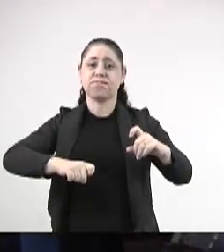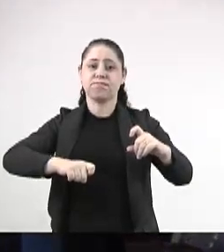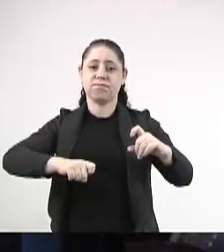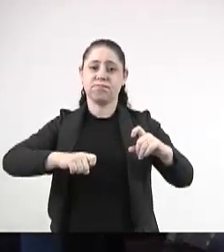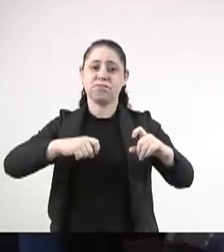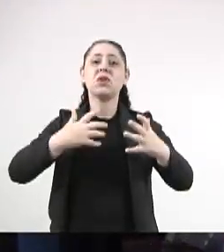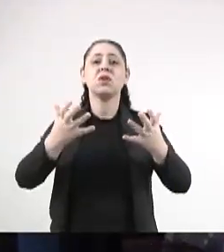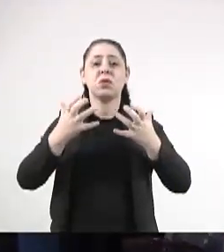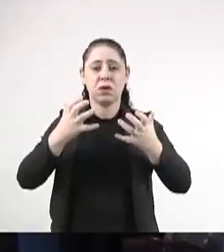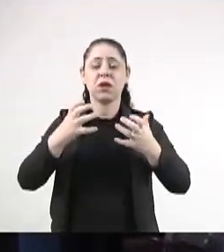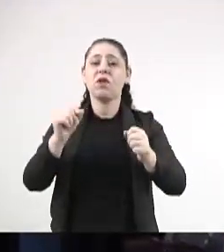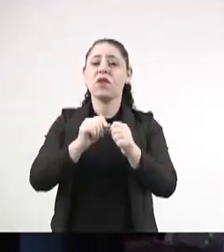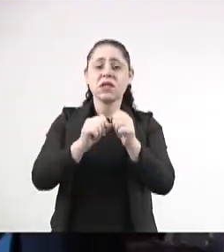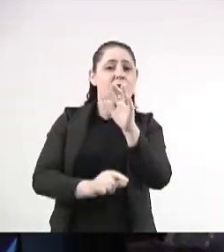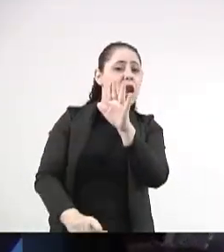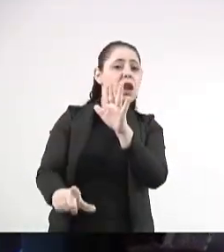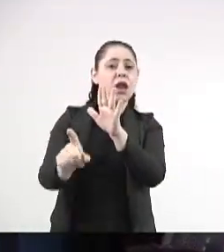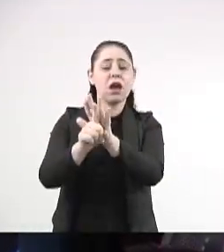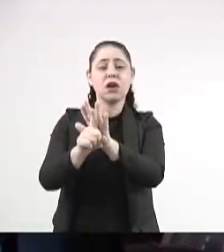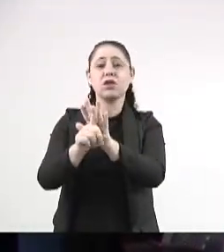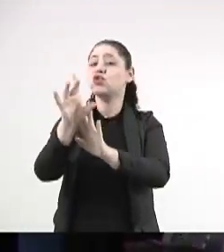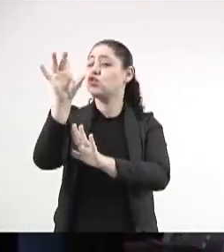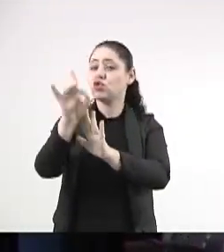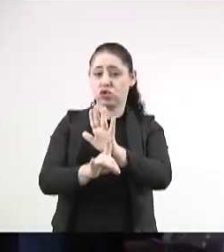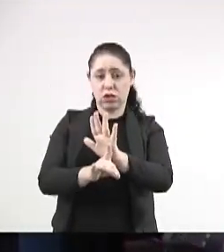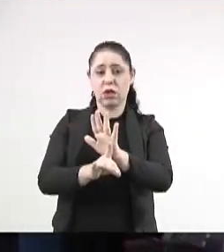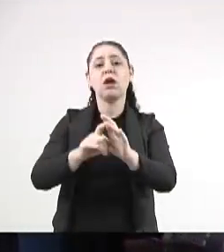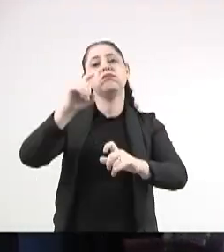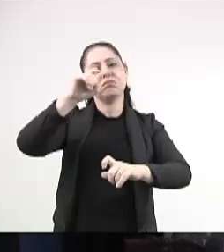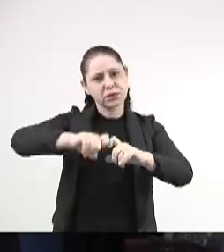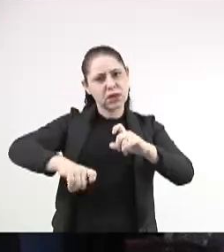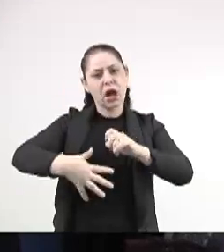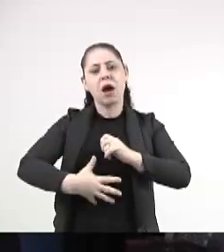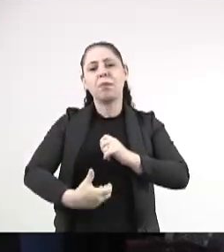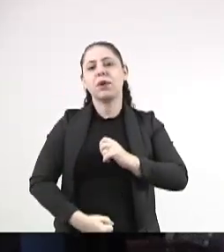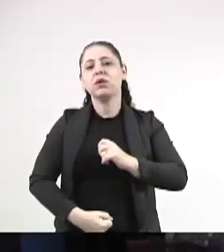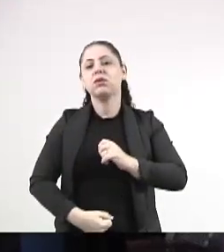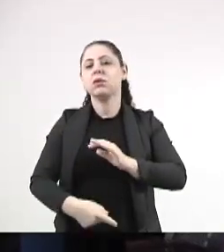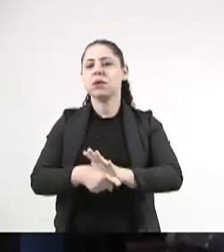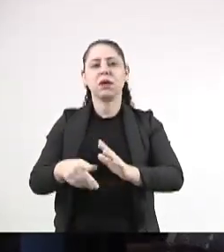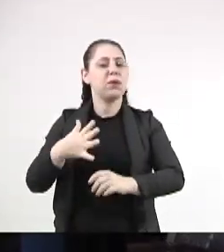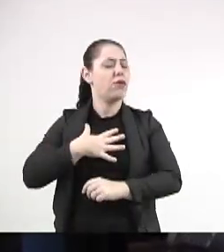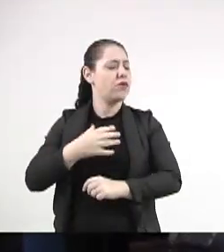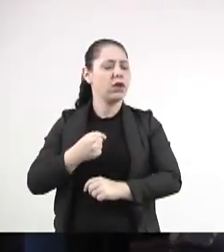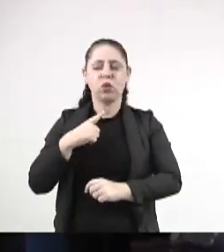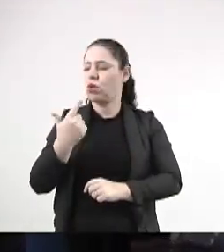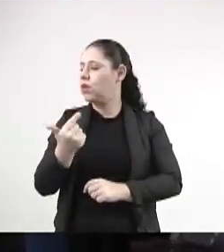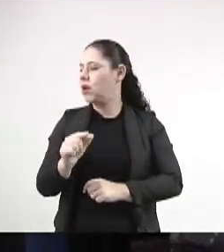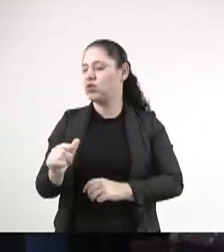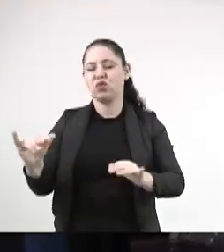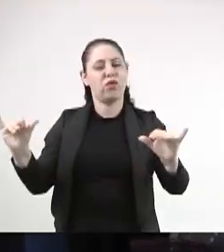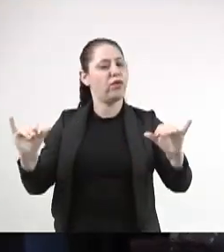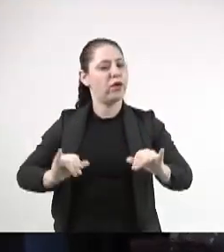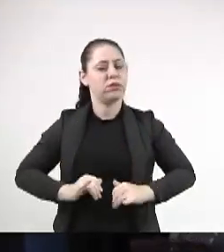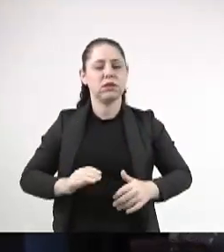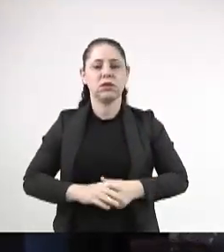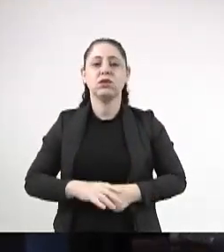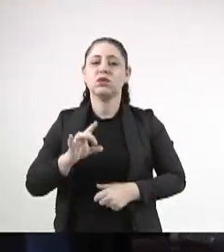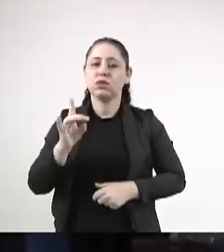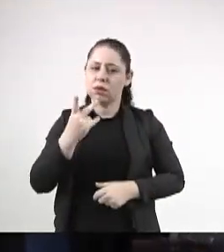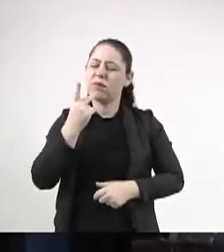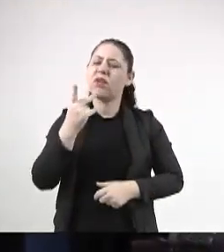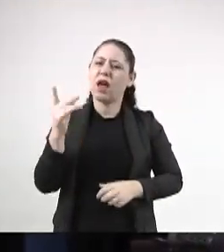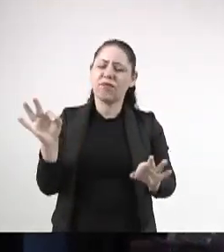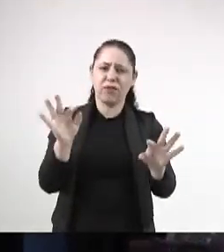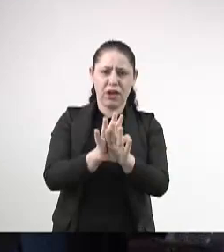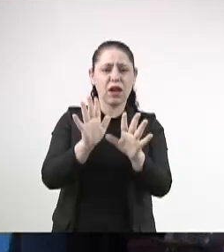eu queria fazer valer a lei que dá direito, no caso de estupro, ao aborto, para que minha filha não tenha que passar um negócio desse. E só mais para poder